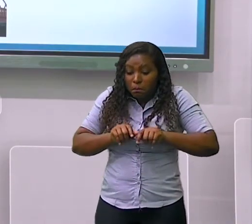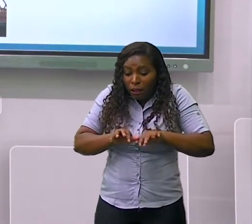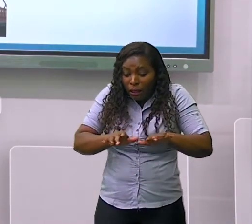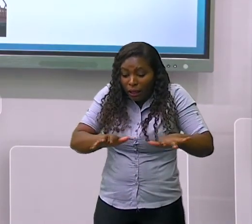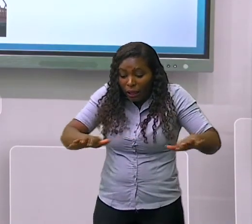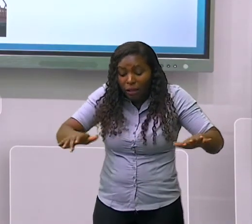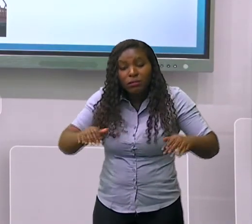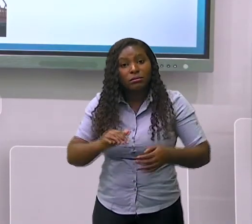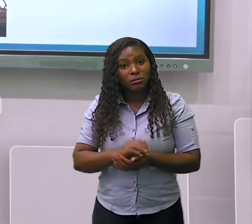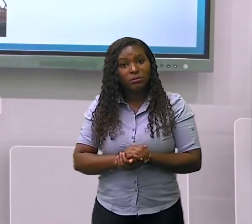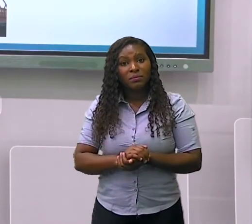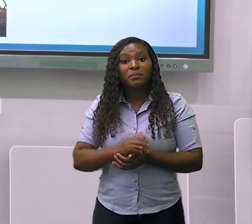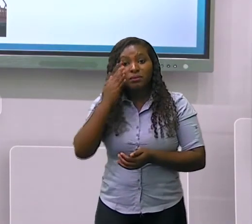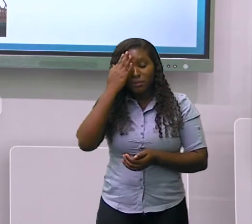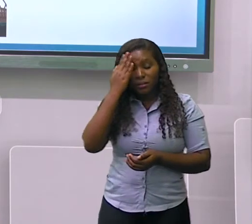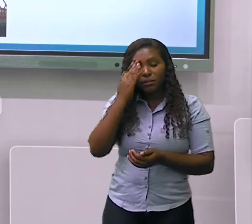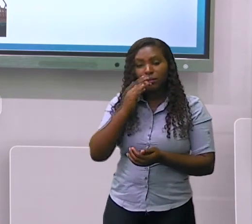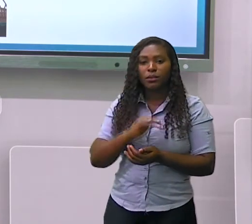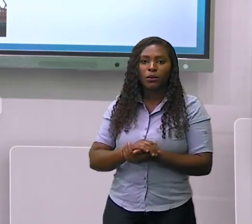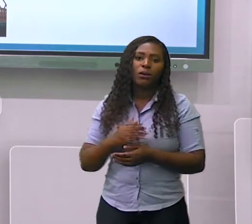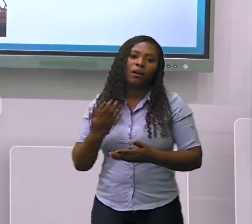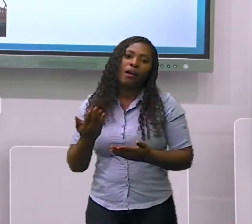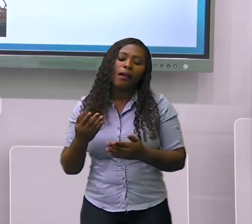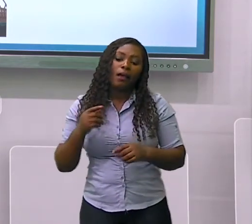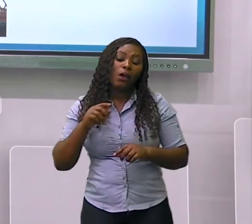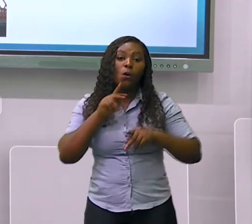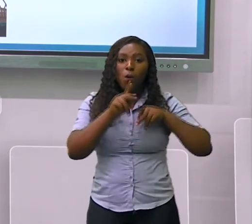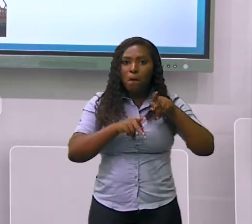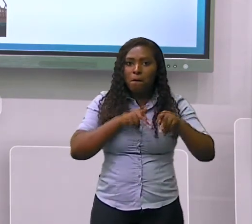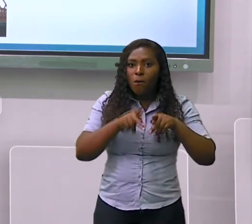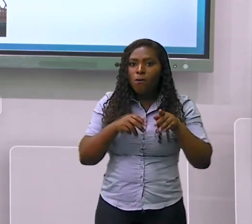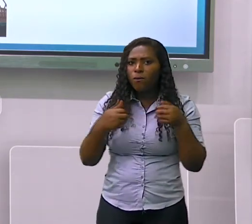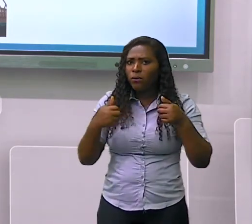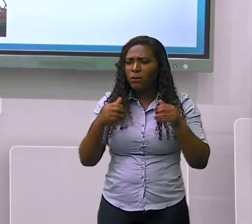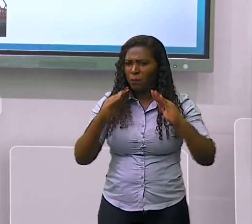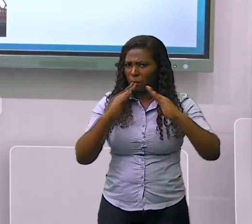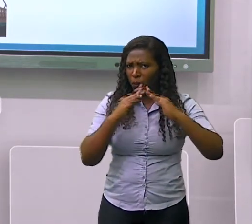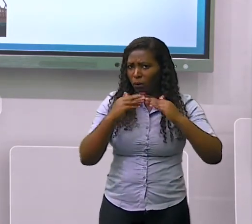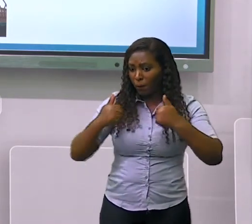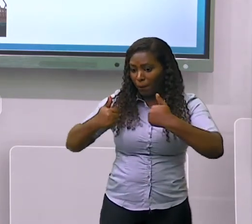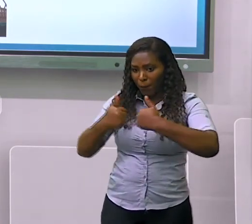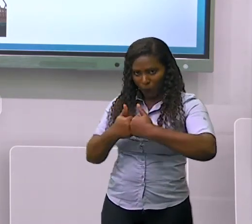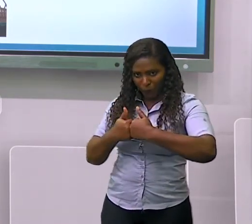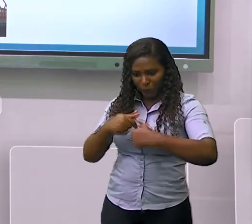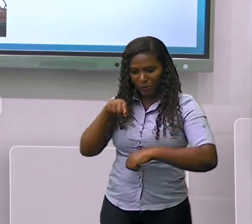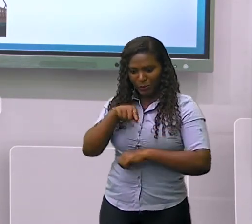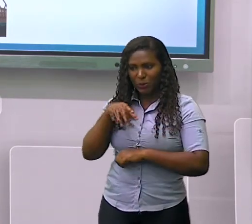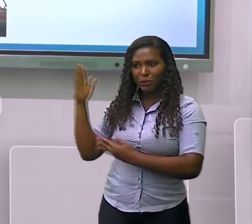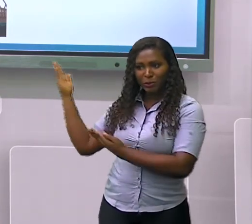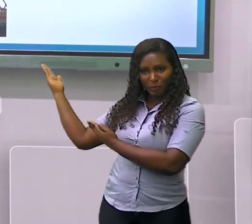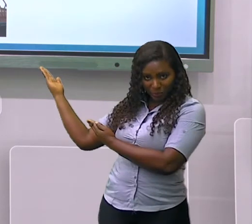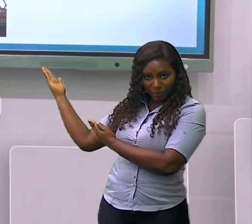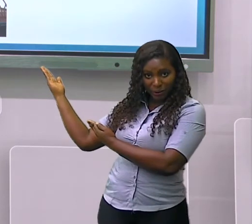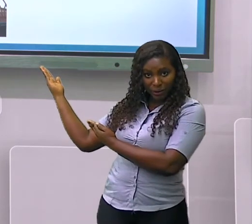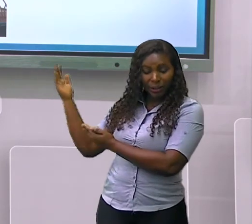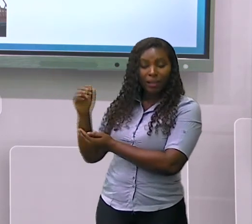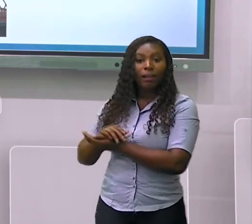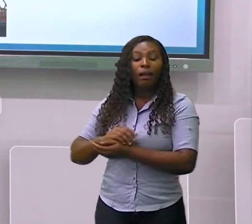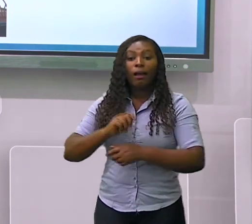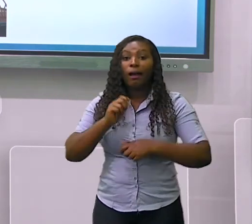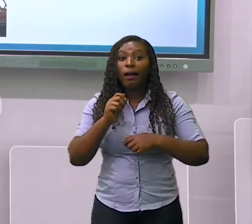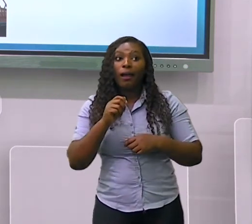e, para algumas comunidades locais, ela serve também como uma atividade econômica. Por isso, ela